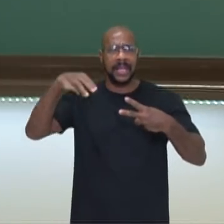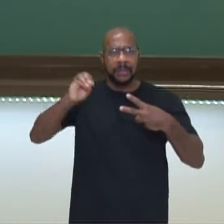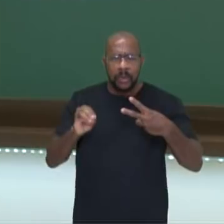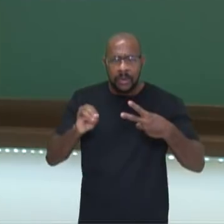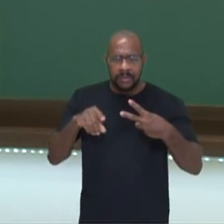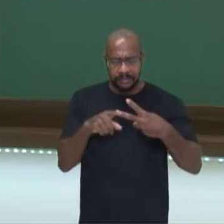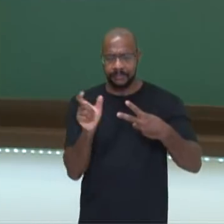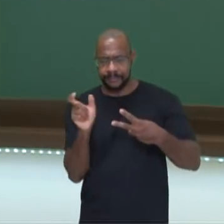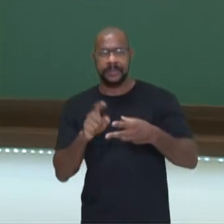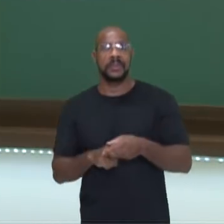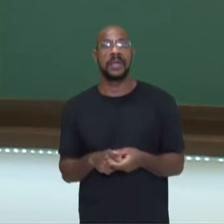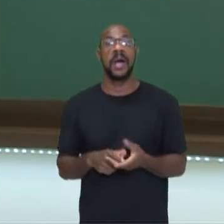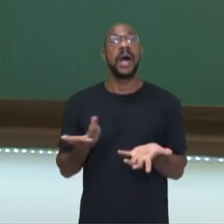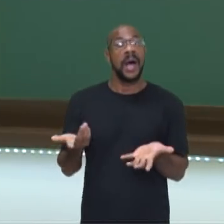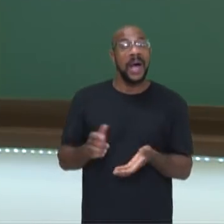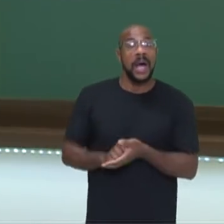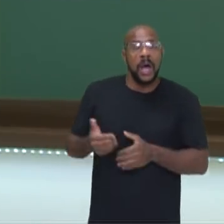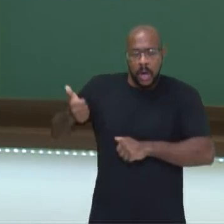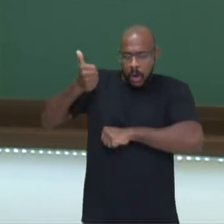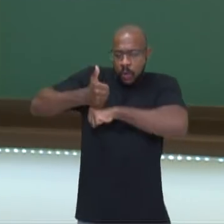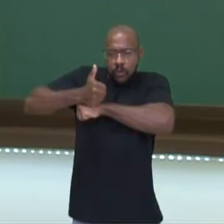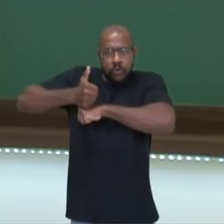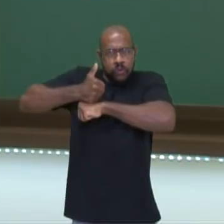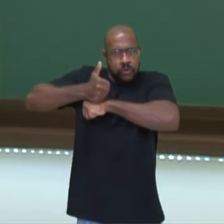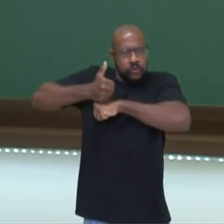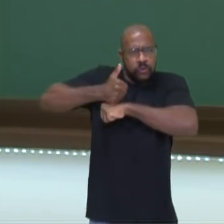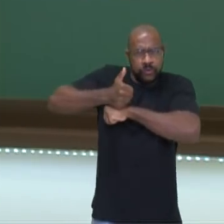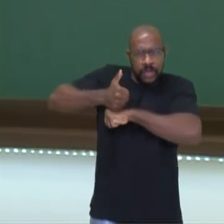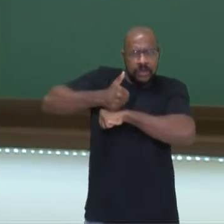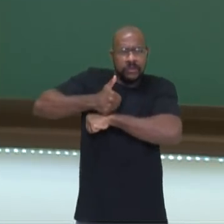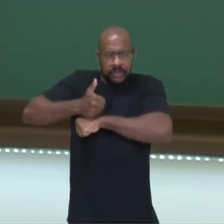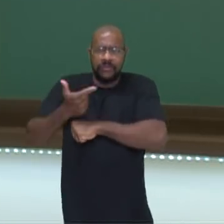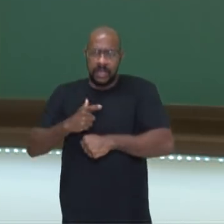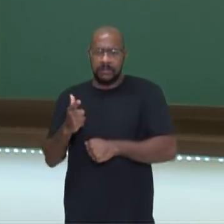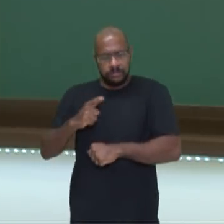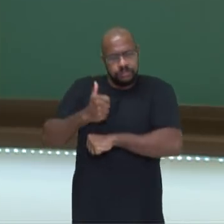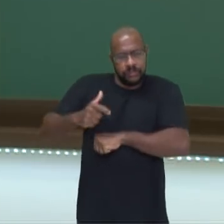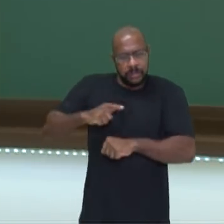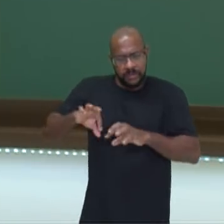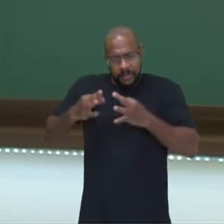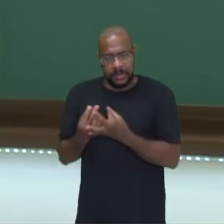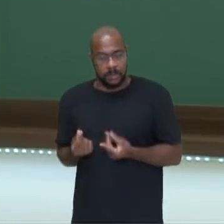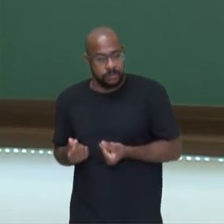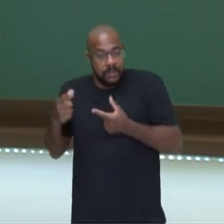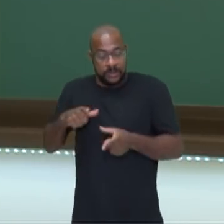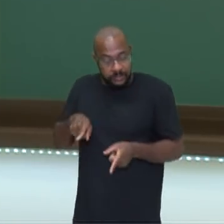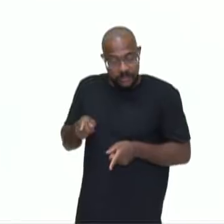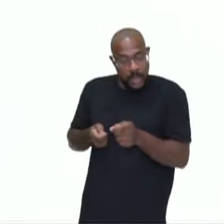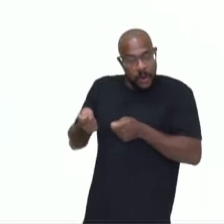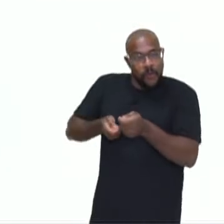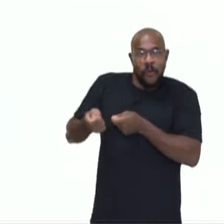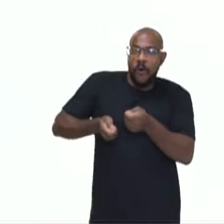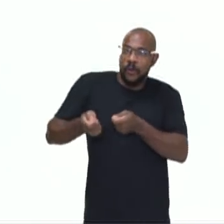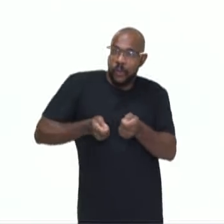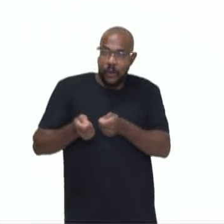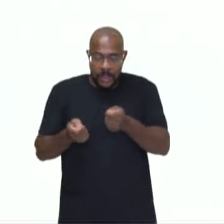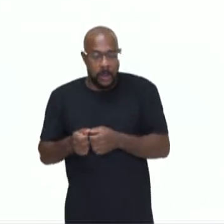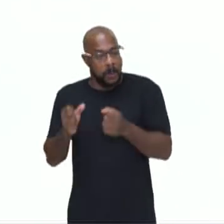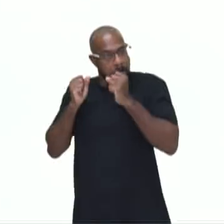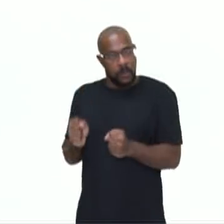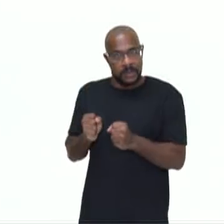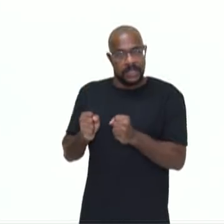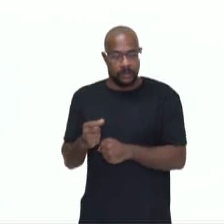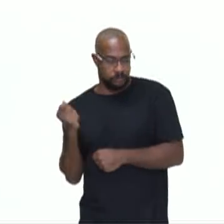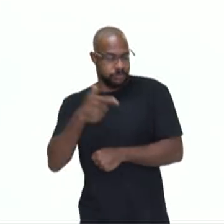Os coronéis, eles eram membros das famílias mais abastadas e eles tinham o controle, o prestígio e o poder sobre